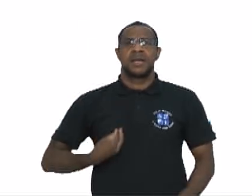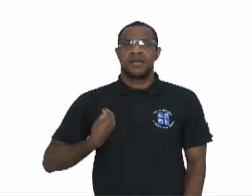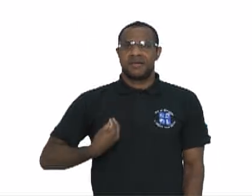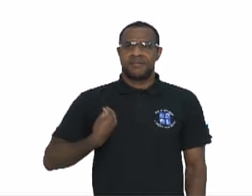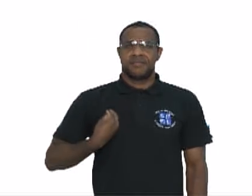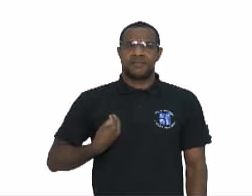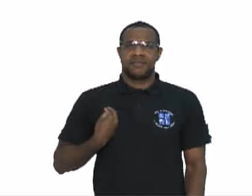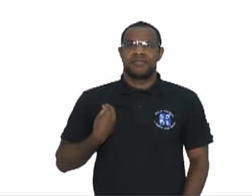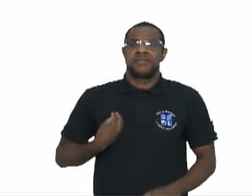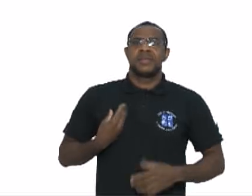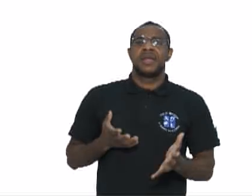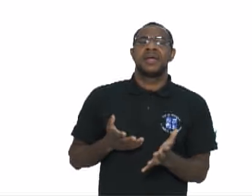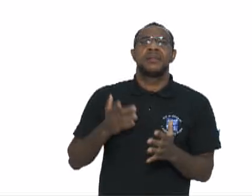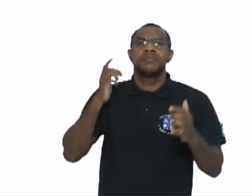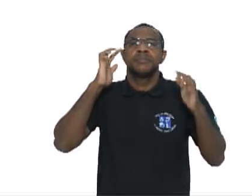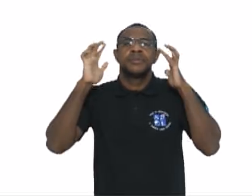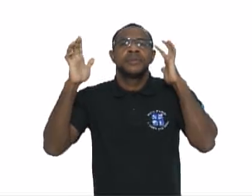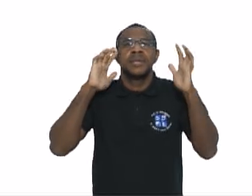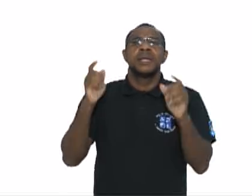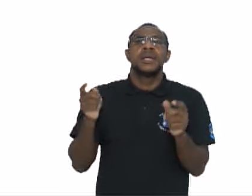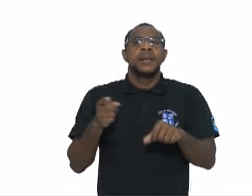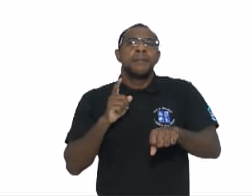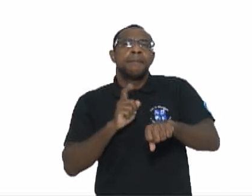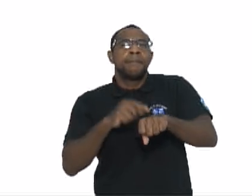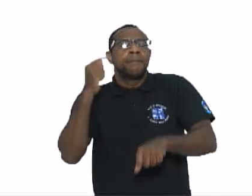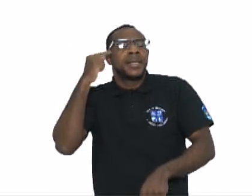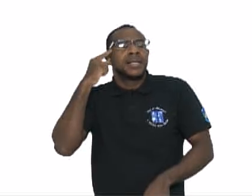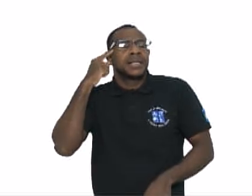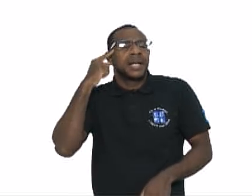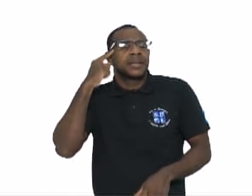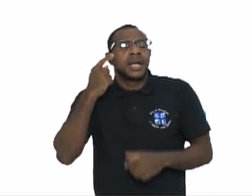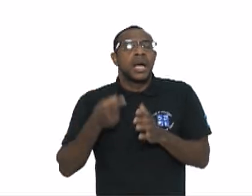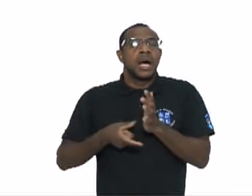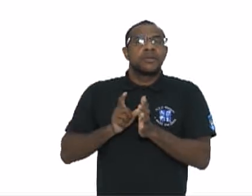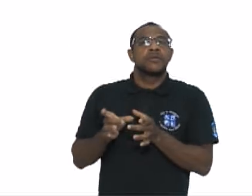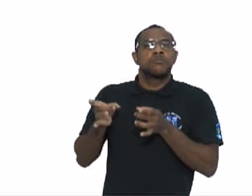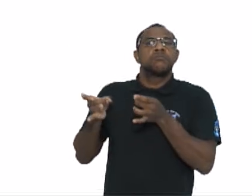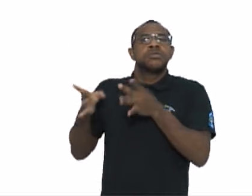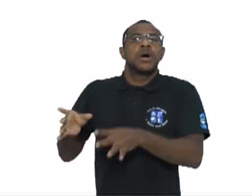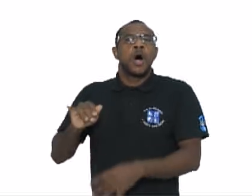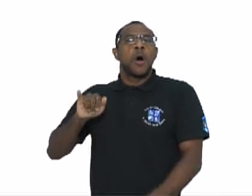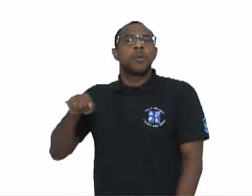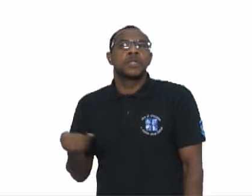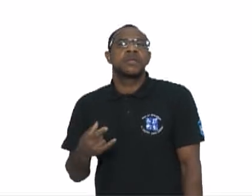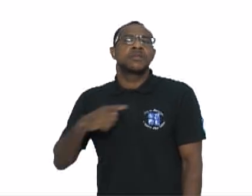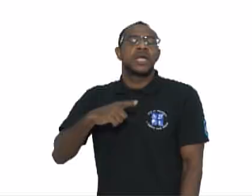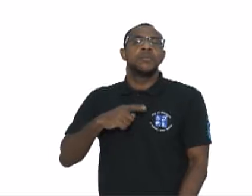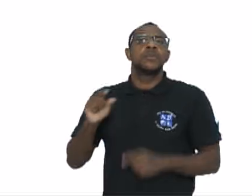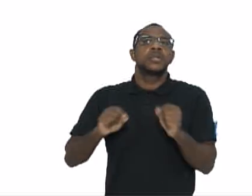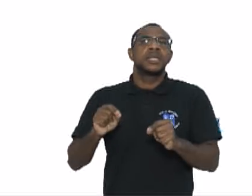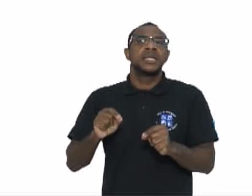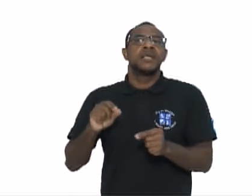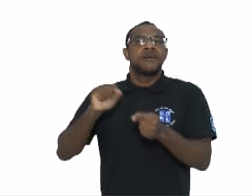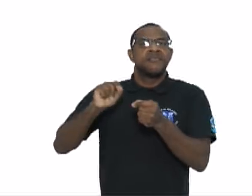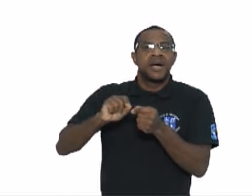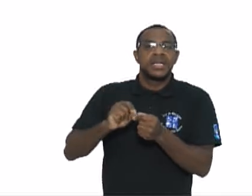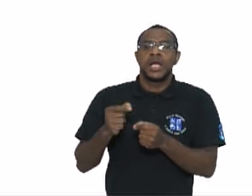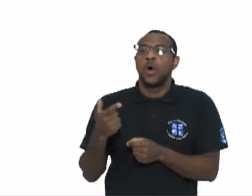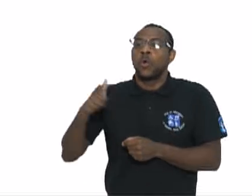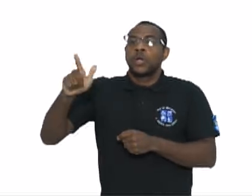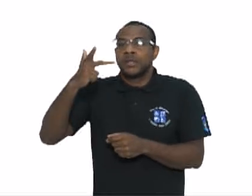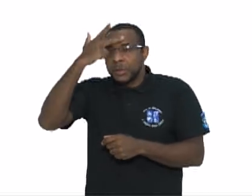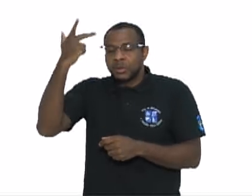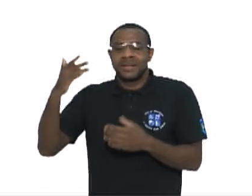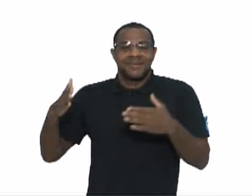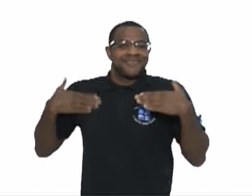efêmera, talvez pensássemos 2 vezes antes de jogar fora as oportunidades que temos de ser e de fazer os outros